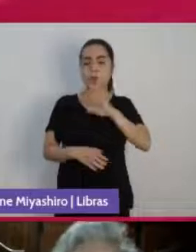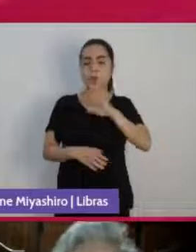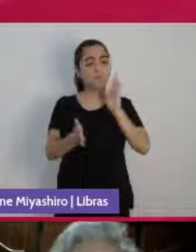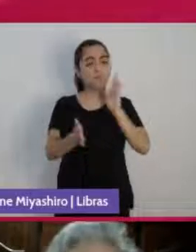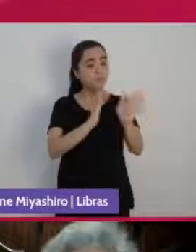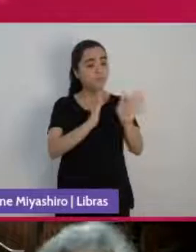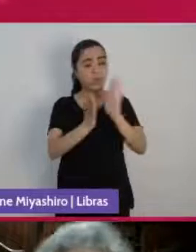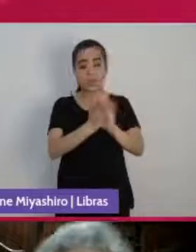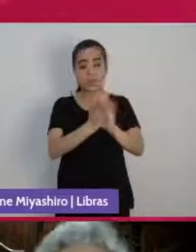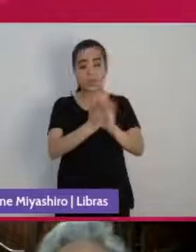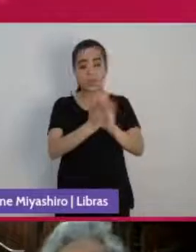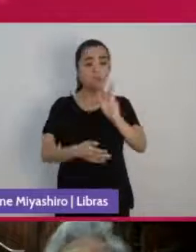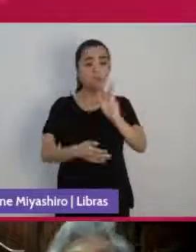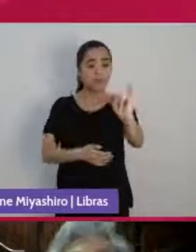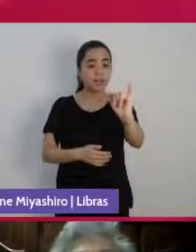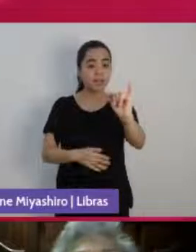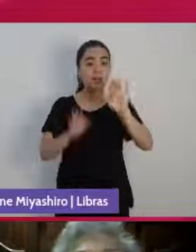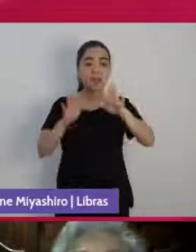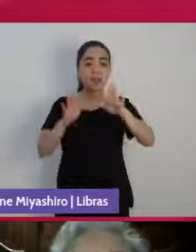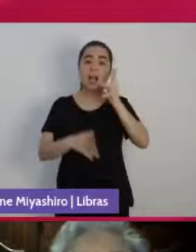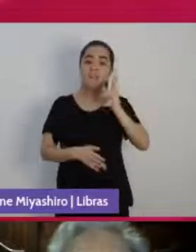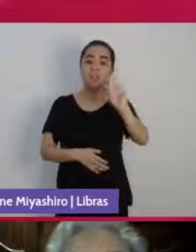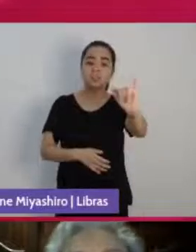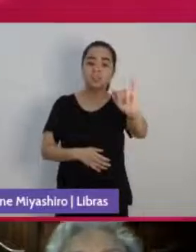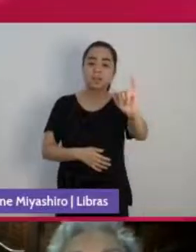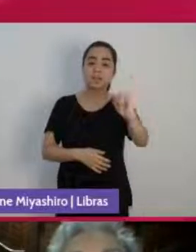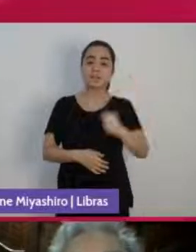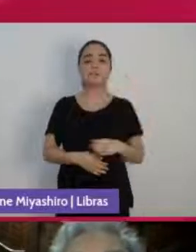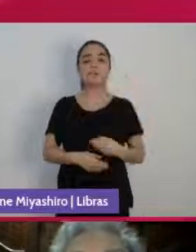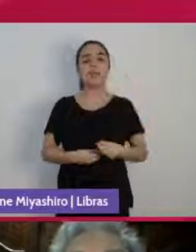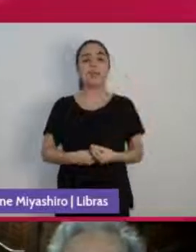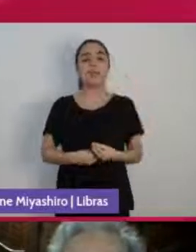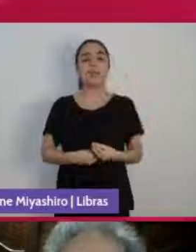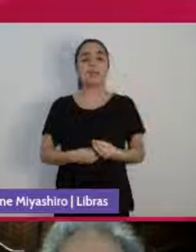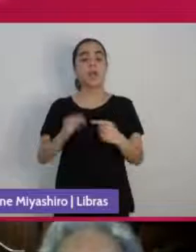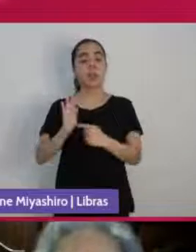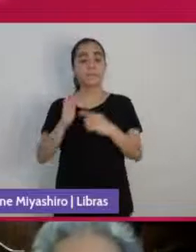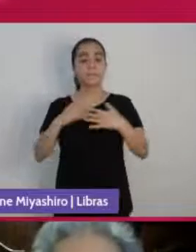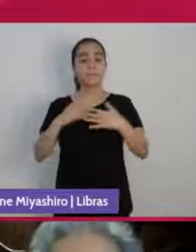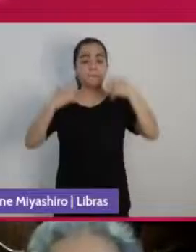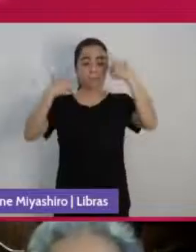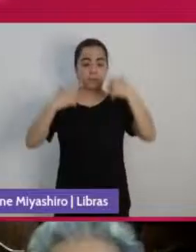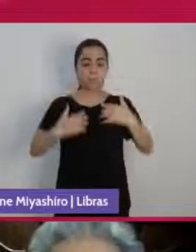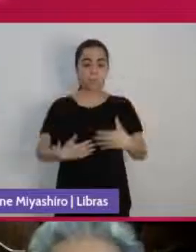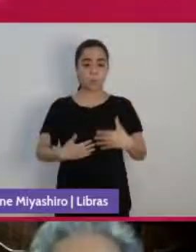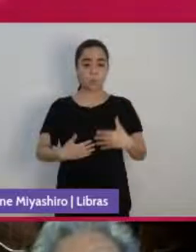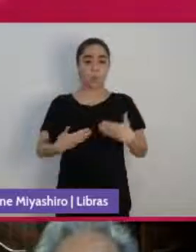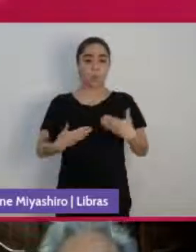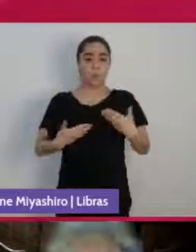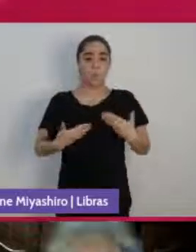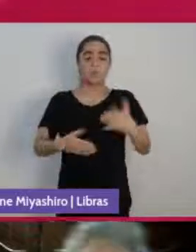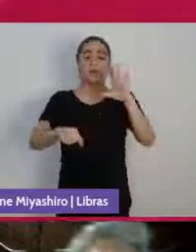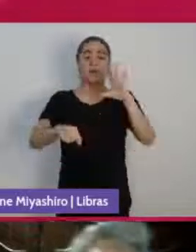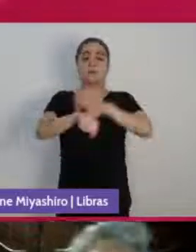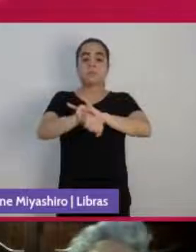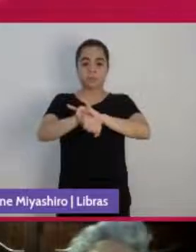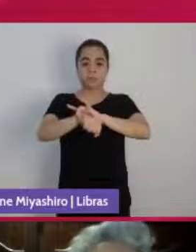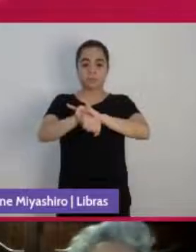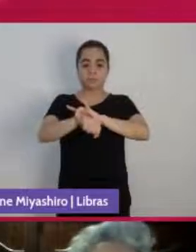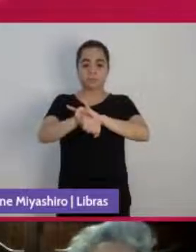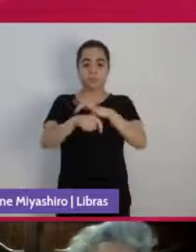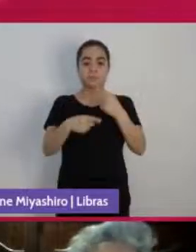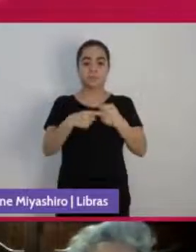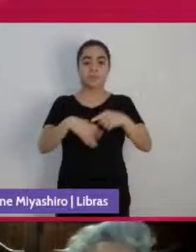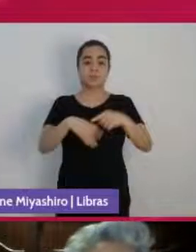mesmo, mas vai. E demonstre segurança no que você está fazendo. Porque senão a paciente